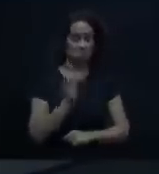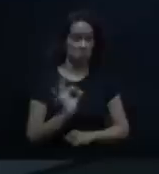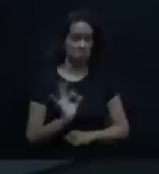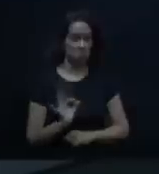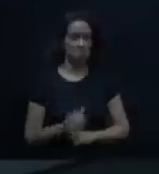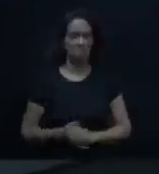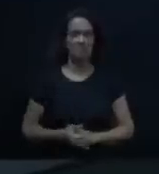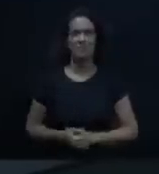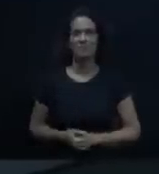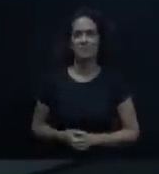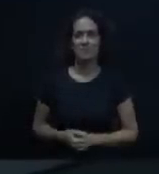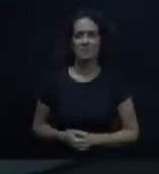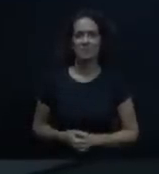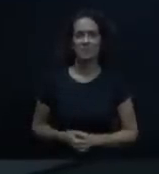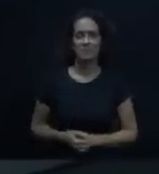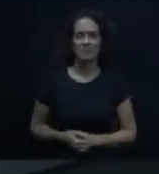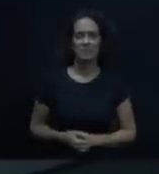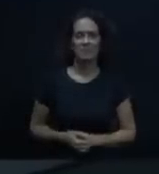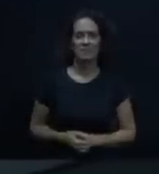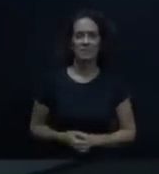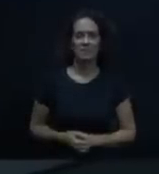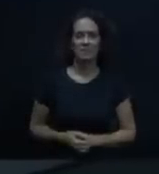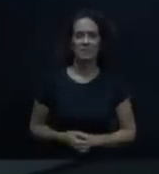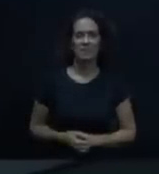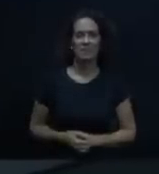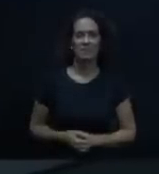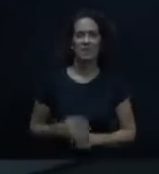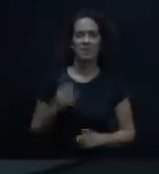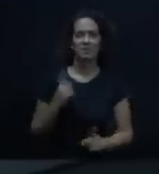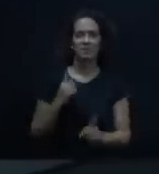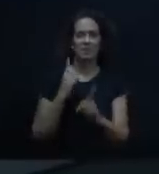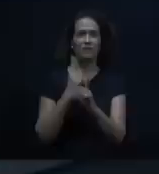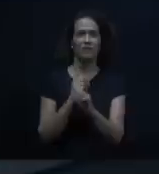Pode mudar? Encontrei o meu lugar.